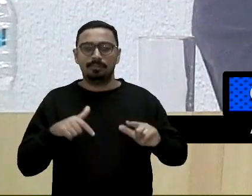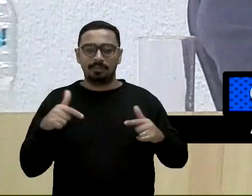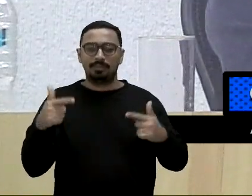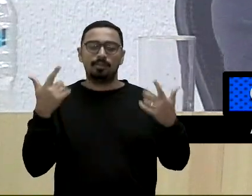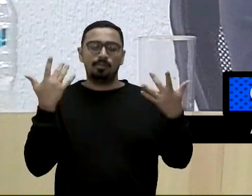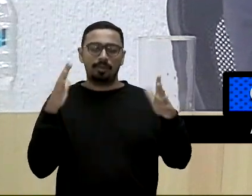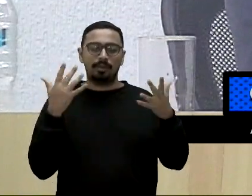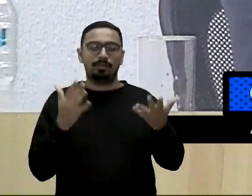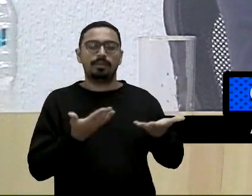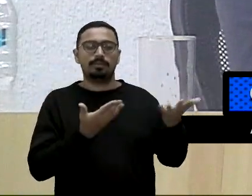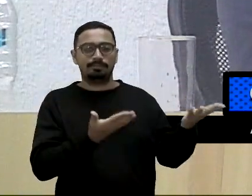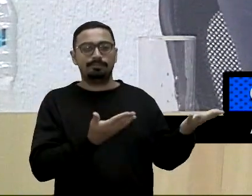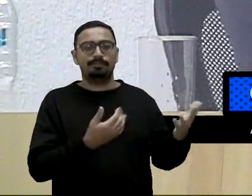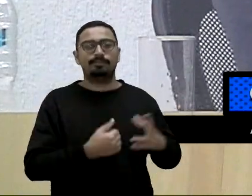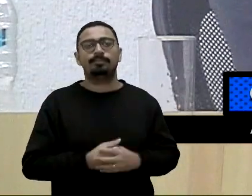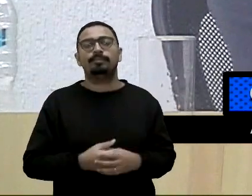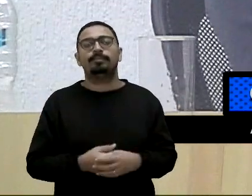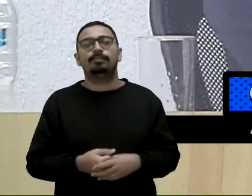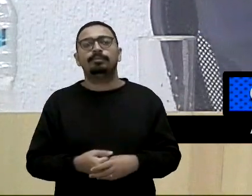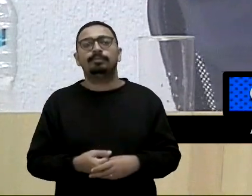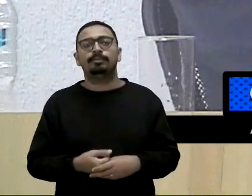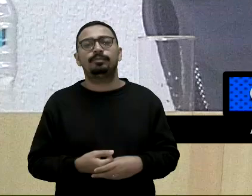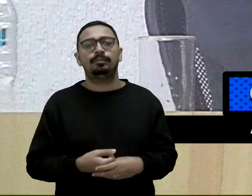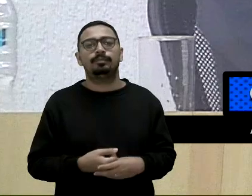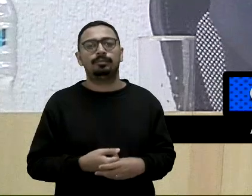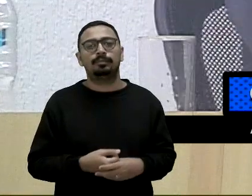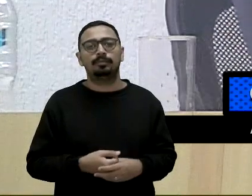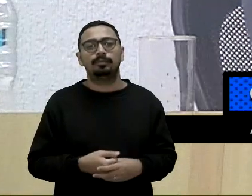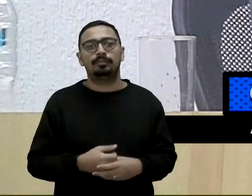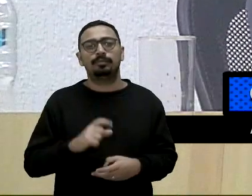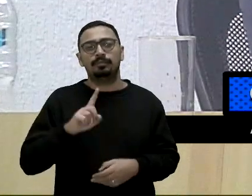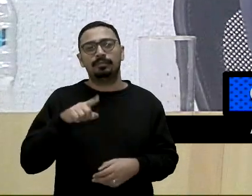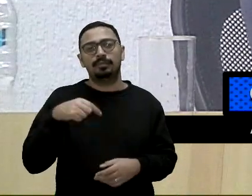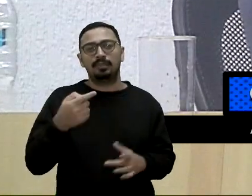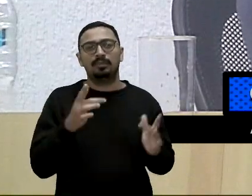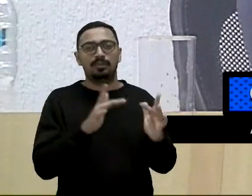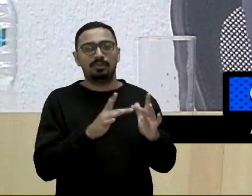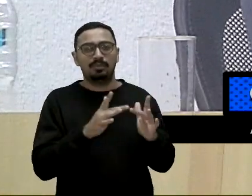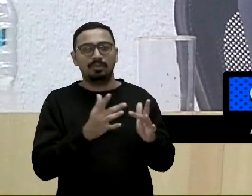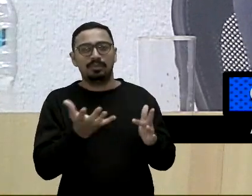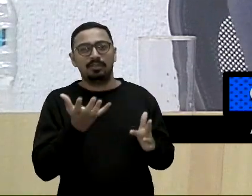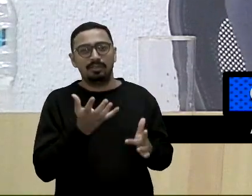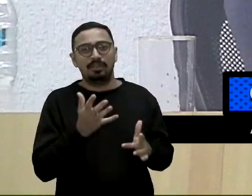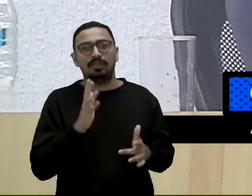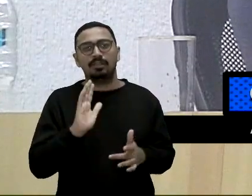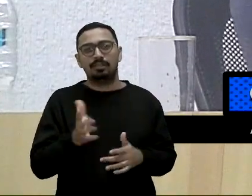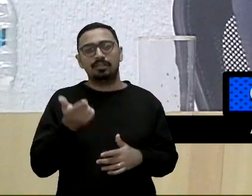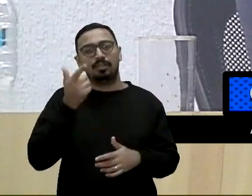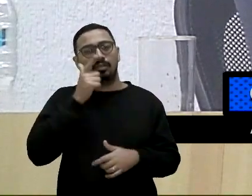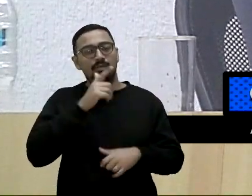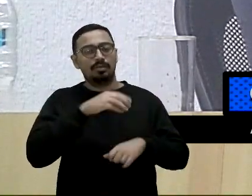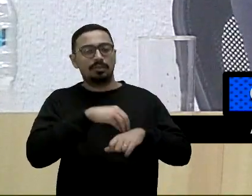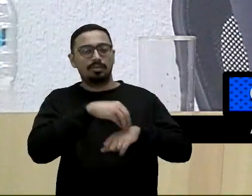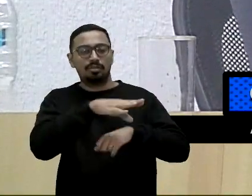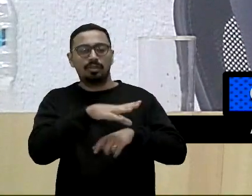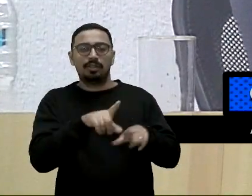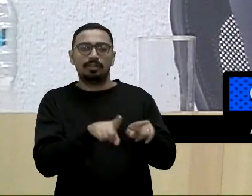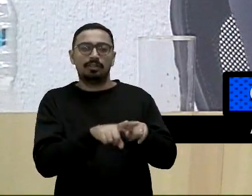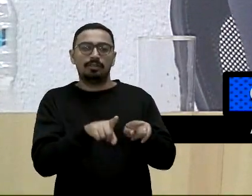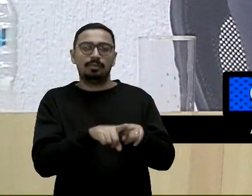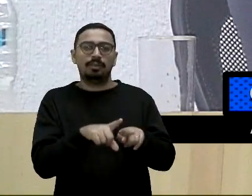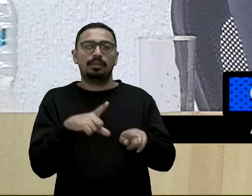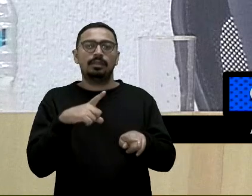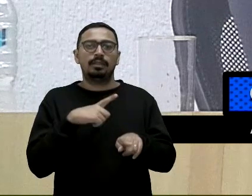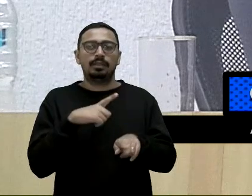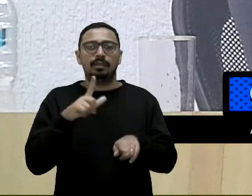parabéns também. Depois eu quero o seu contato para poder indicar. Teve uma